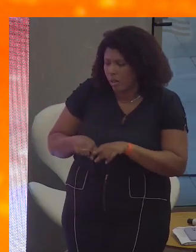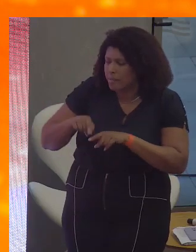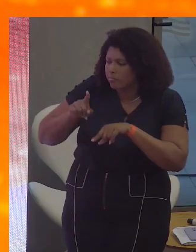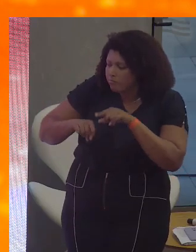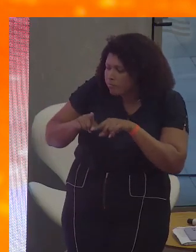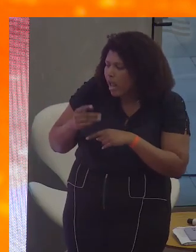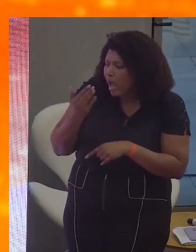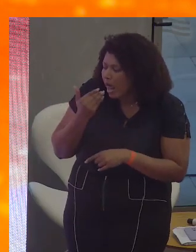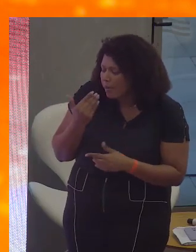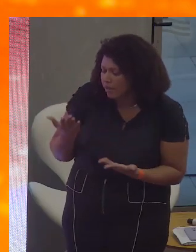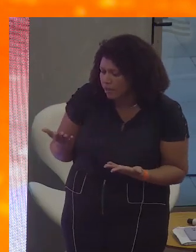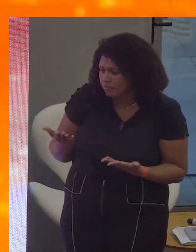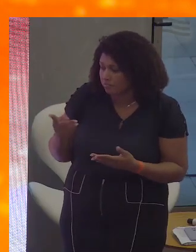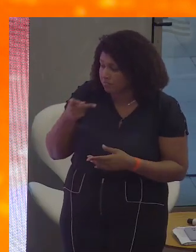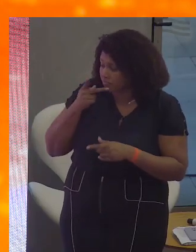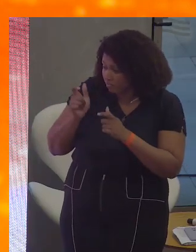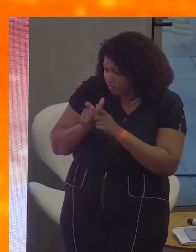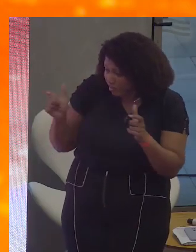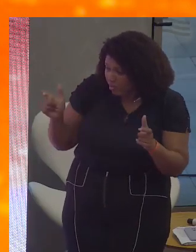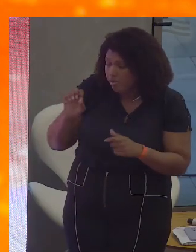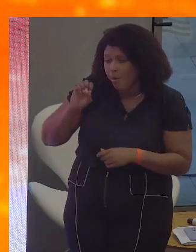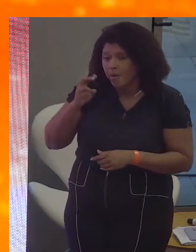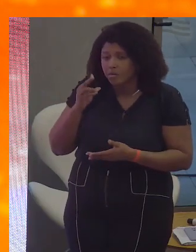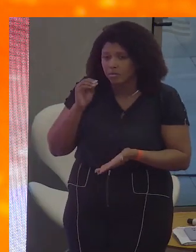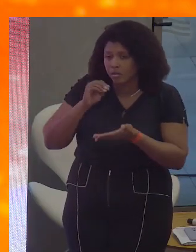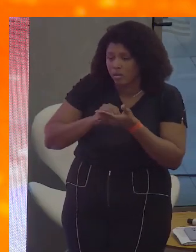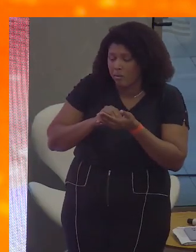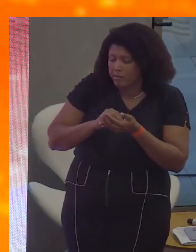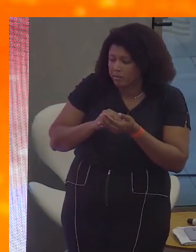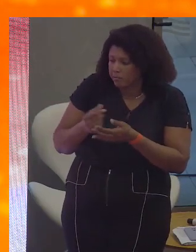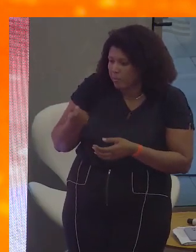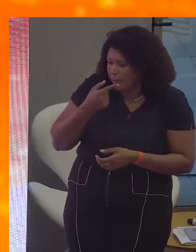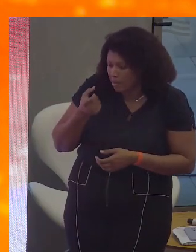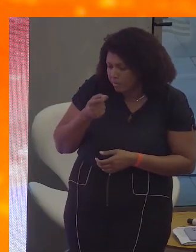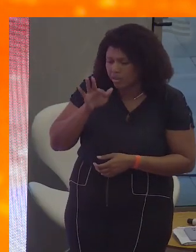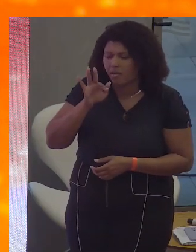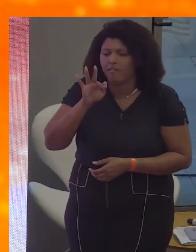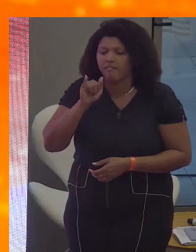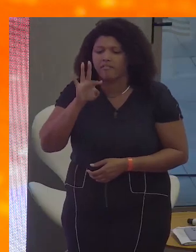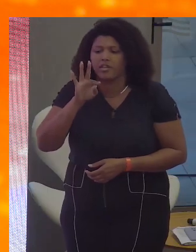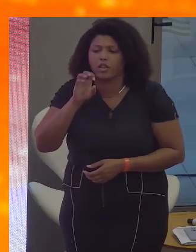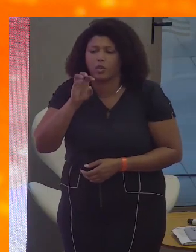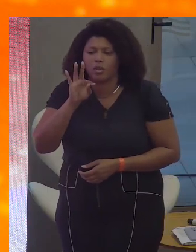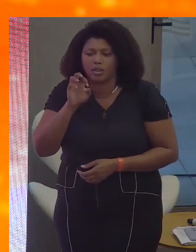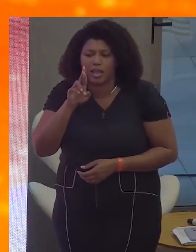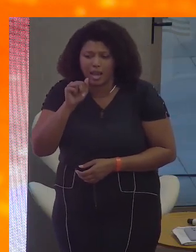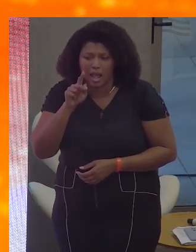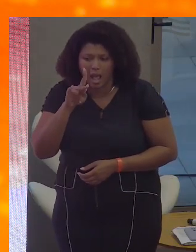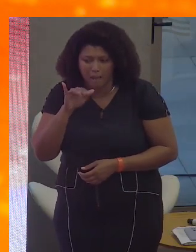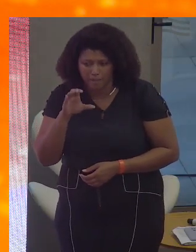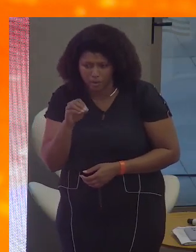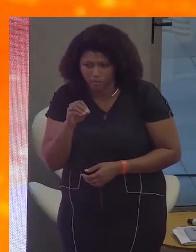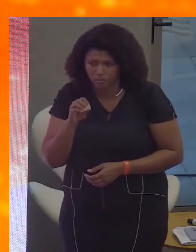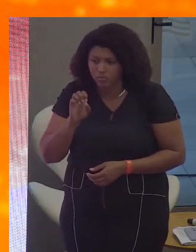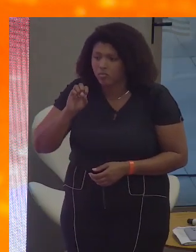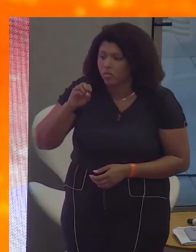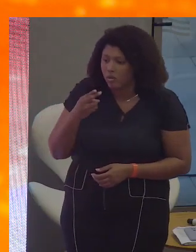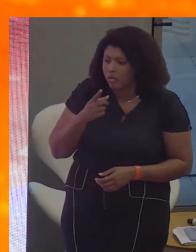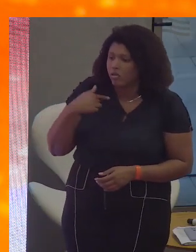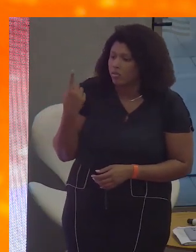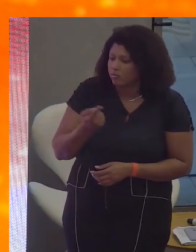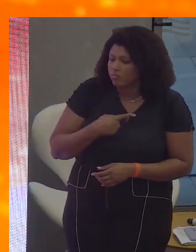alimentar. A grande maioria ou está na categoria de medicamento fitoterápico, produto tradicional fitoterápico, e quando a gente